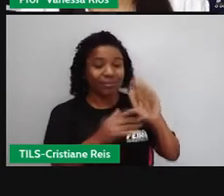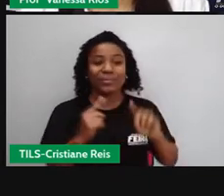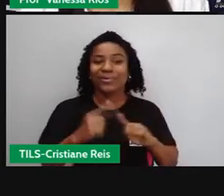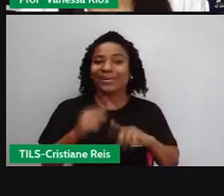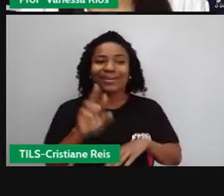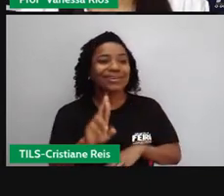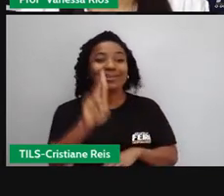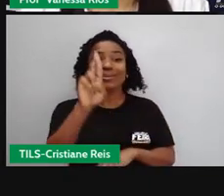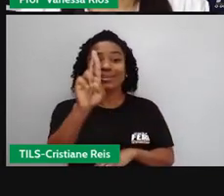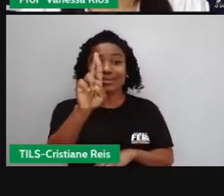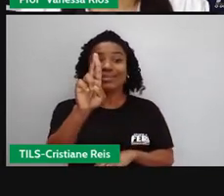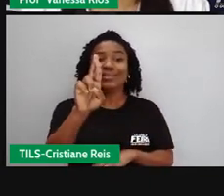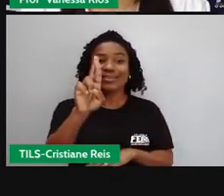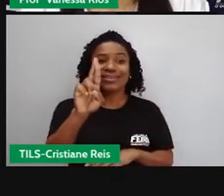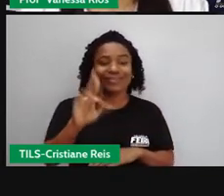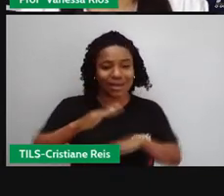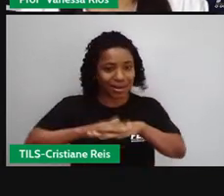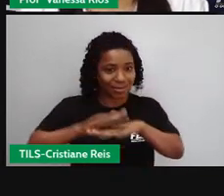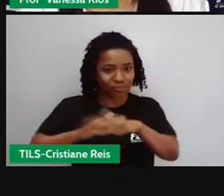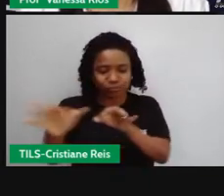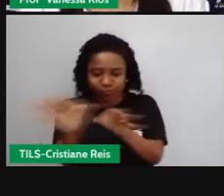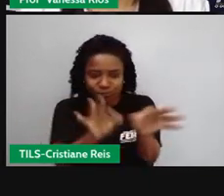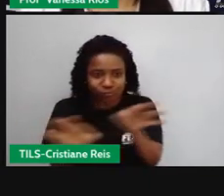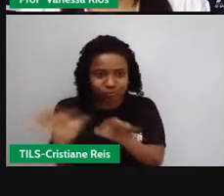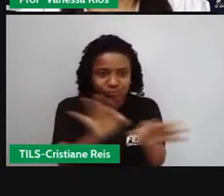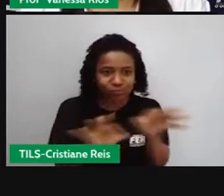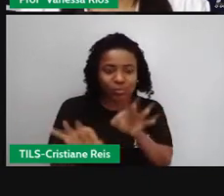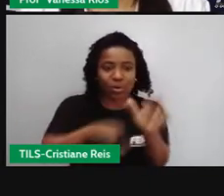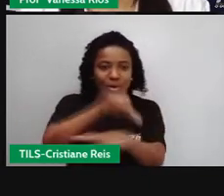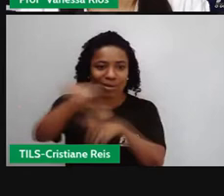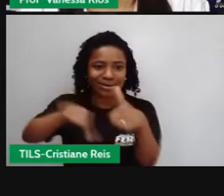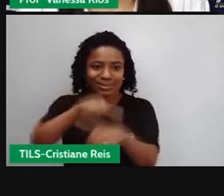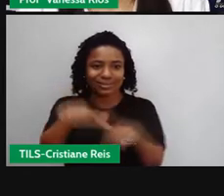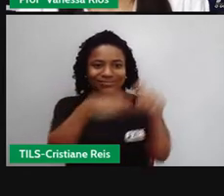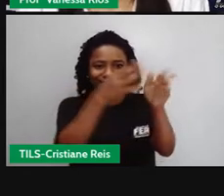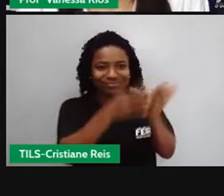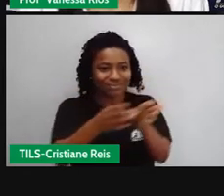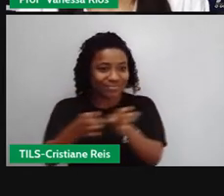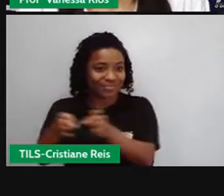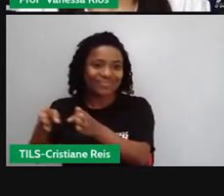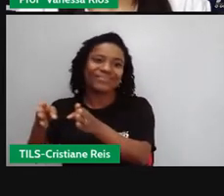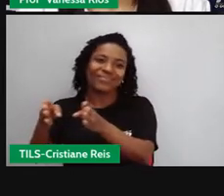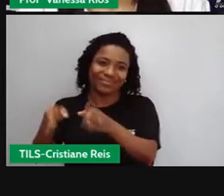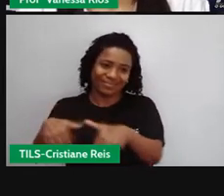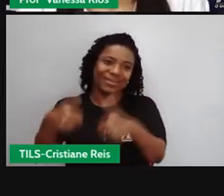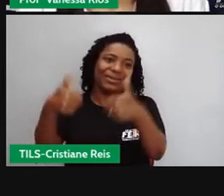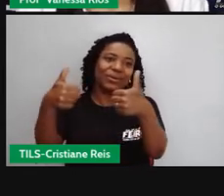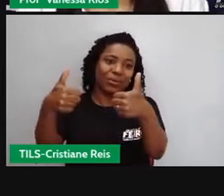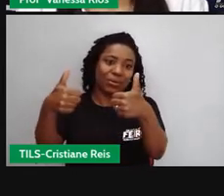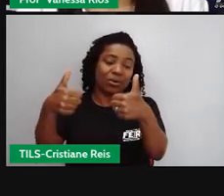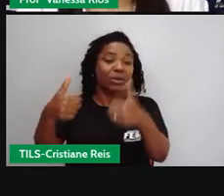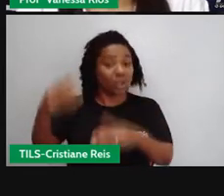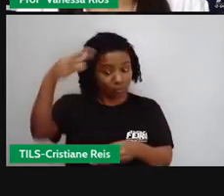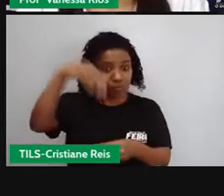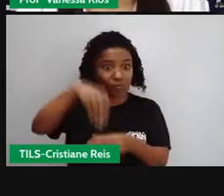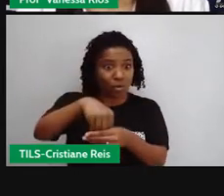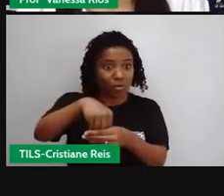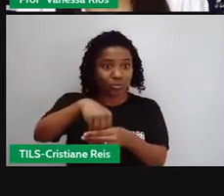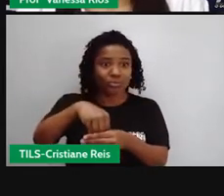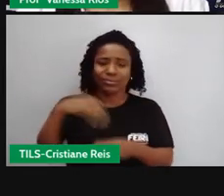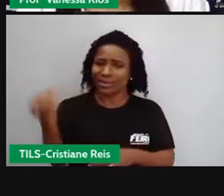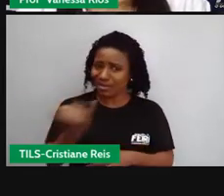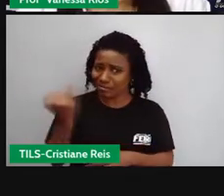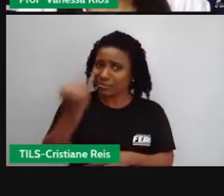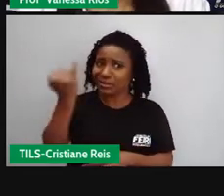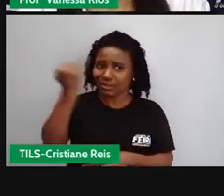melhorar as condições de vida das pessoas. Então, o voto é algo, ó, muito importante para todas as pessoas,